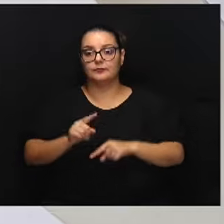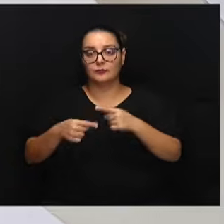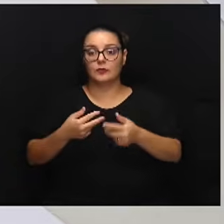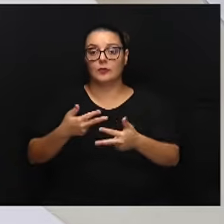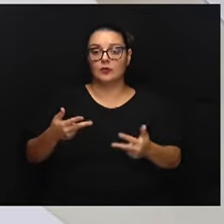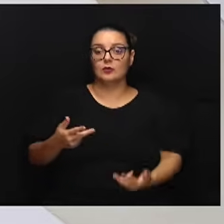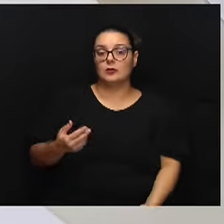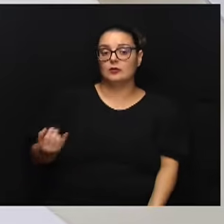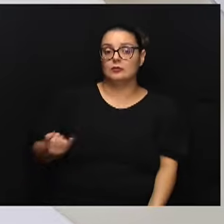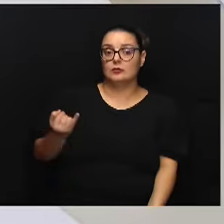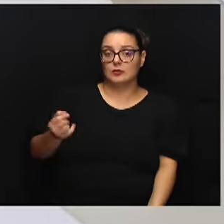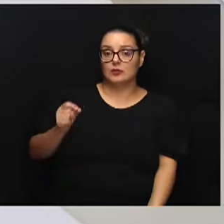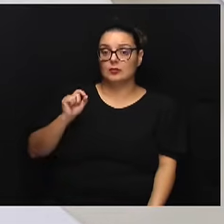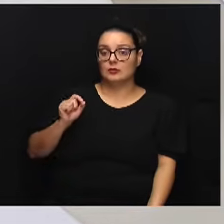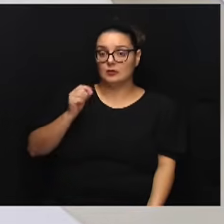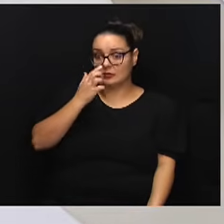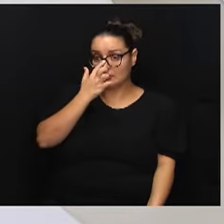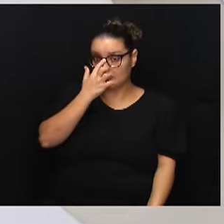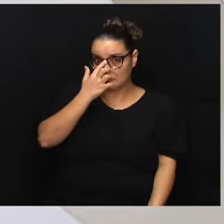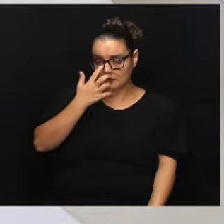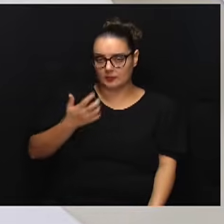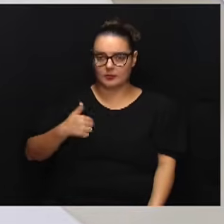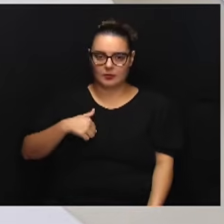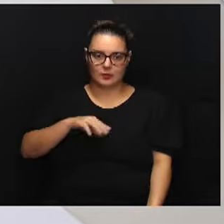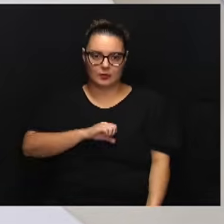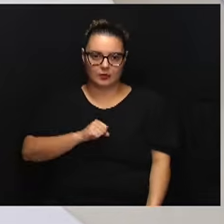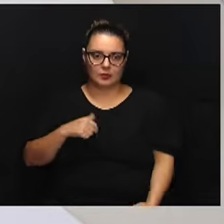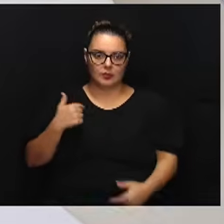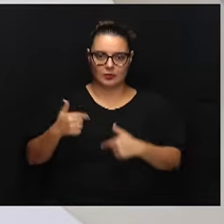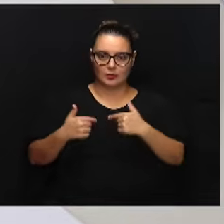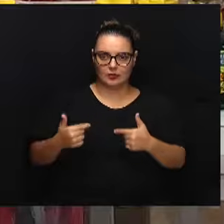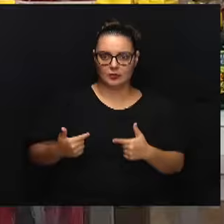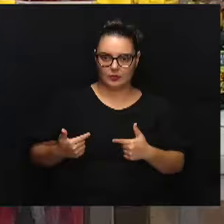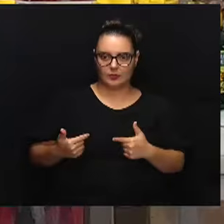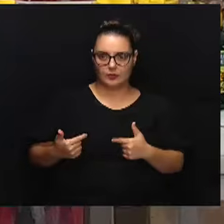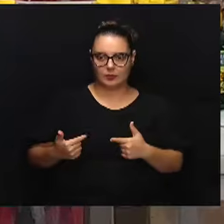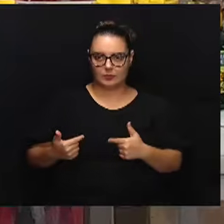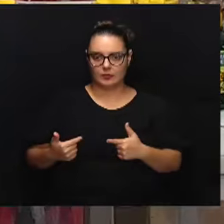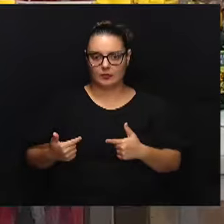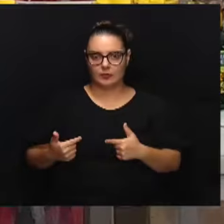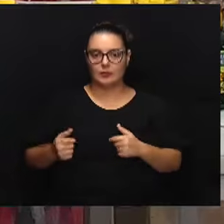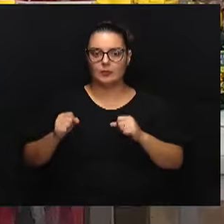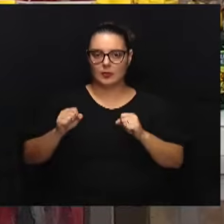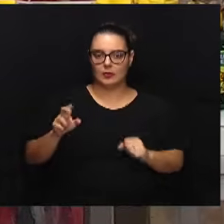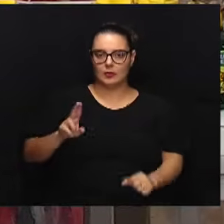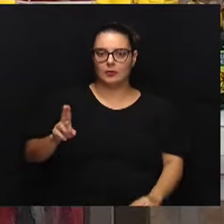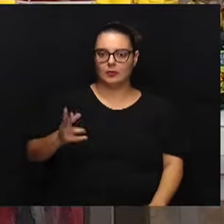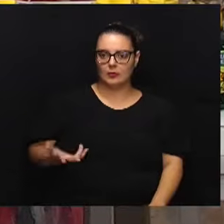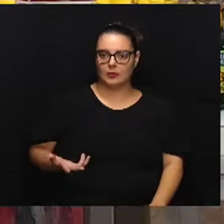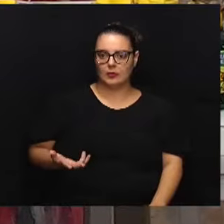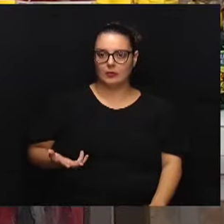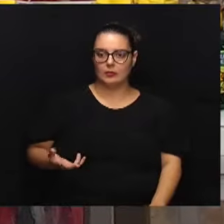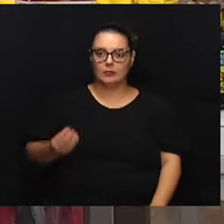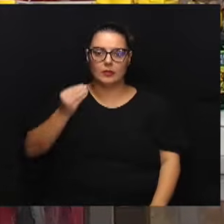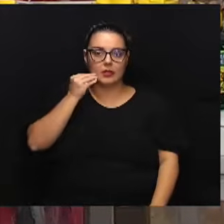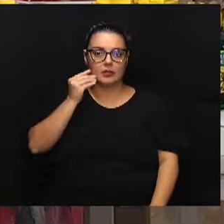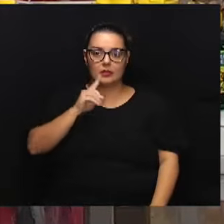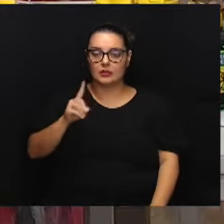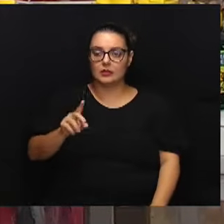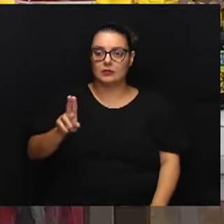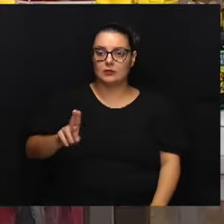importante, pessoal, é que o assunto de trabalhar, pode ficar tranquilo, vocês podem usar, mas tentem não usar